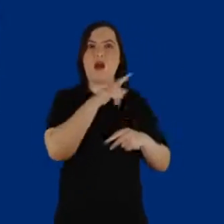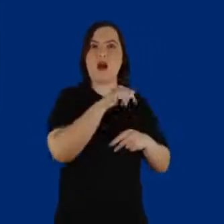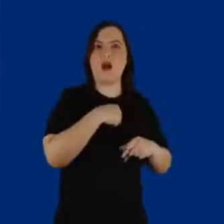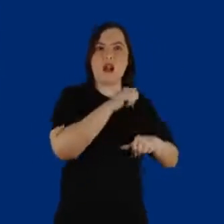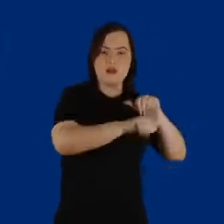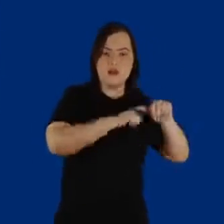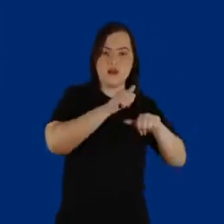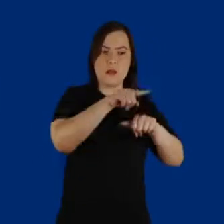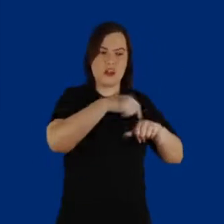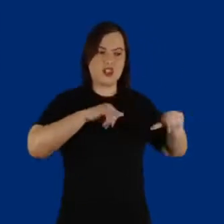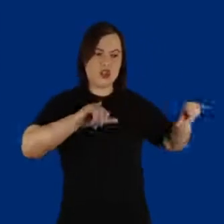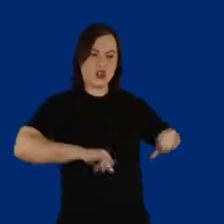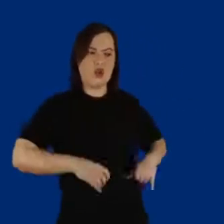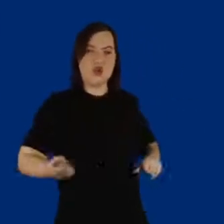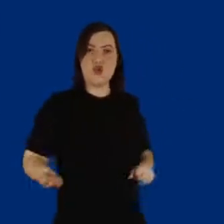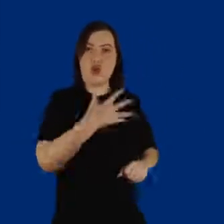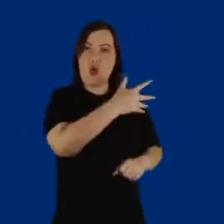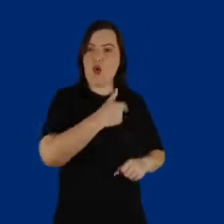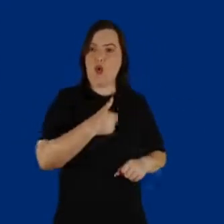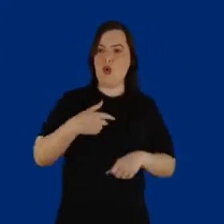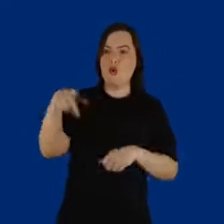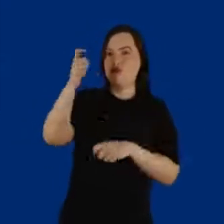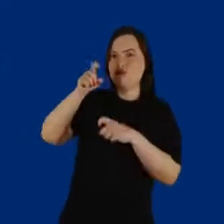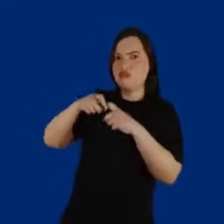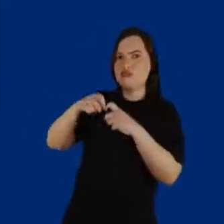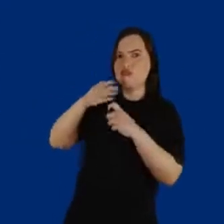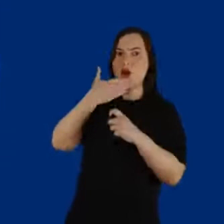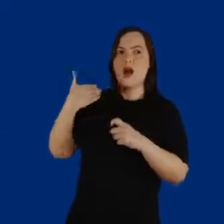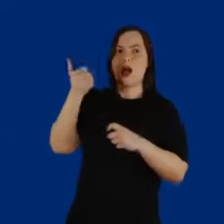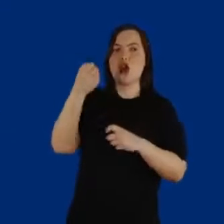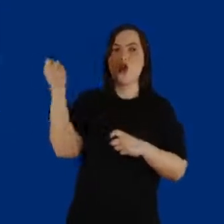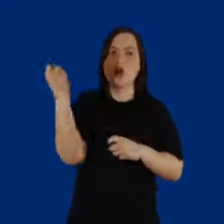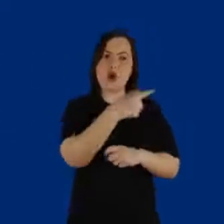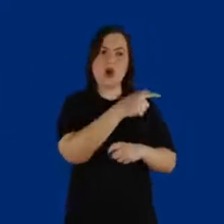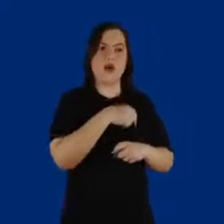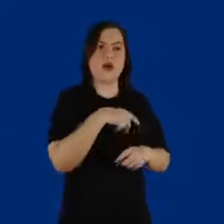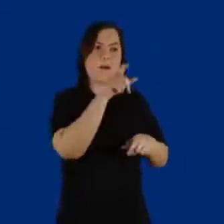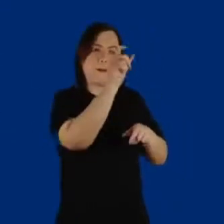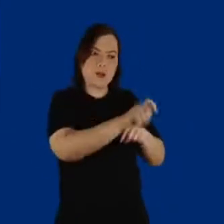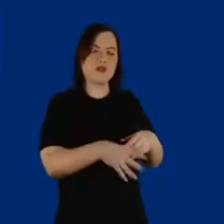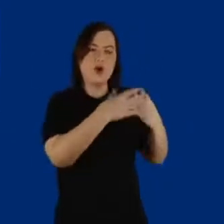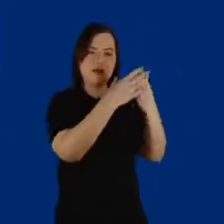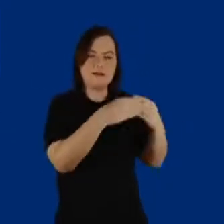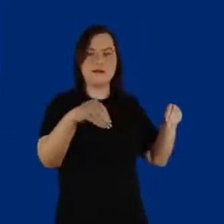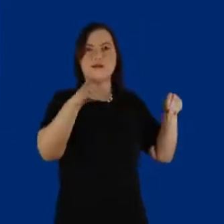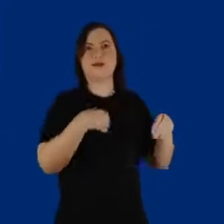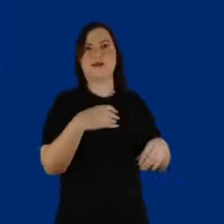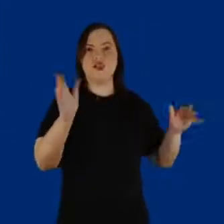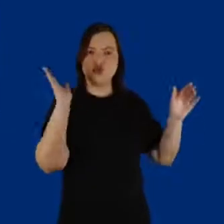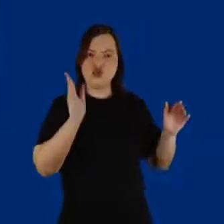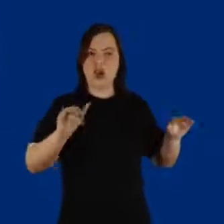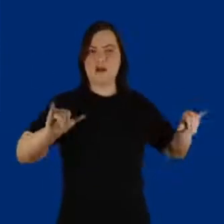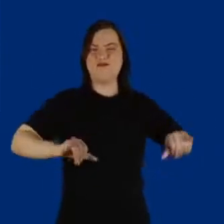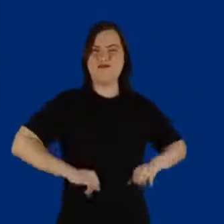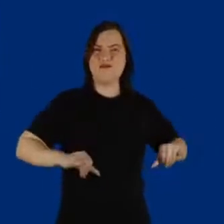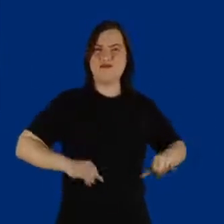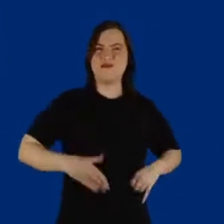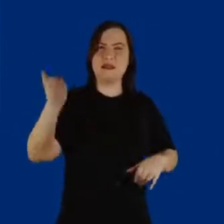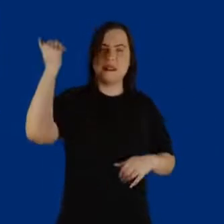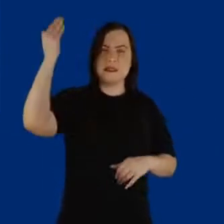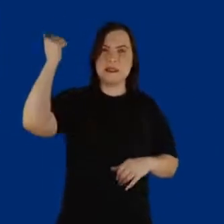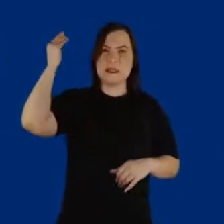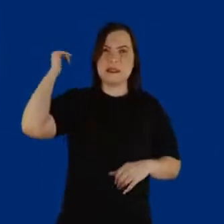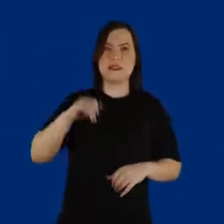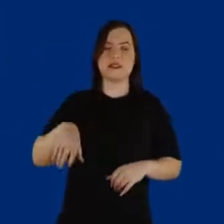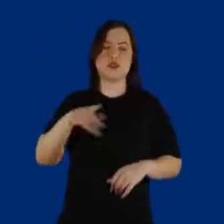nos novos curadores, né? Quem será melhor médico do que o curador ferido, né? Do que a pessoa que se curou